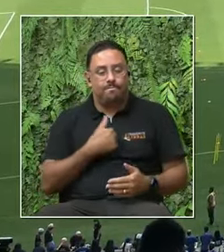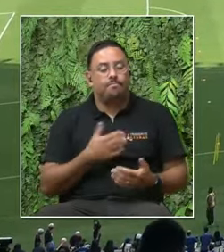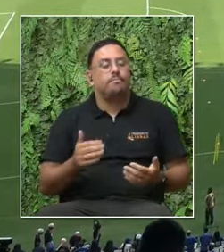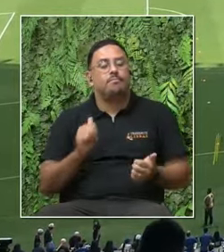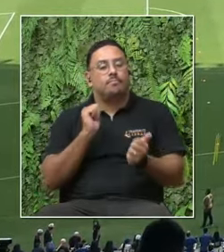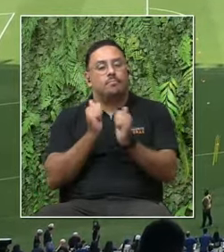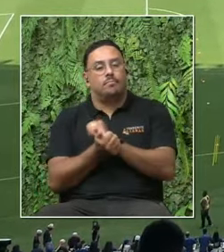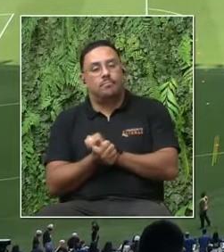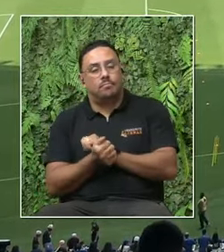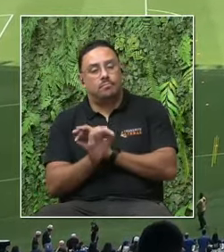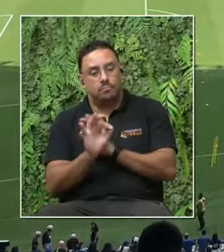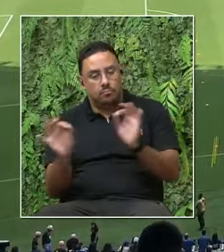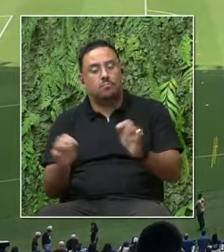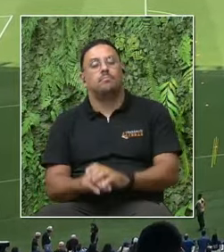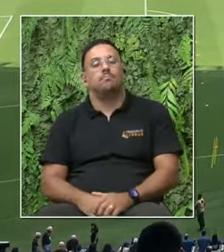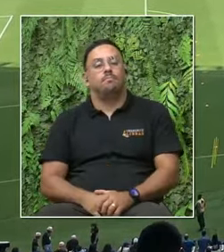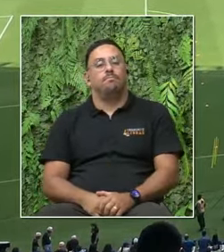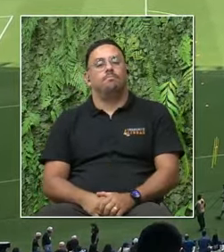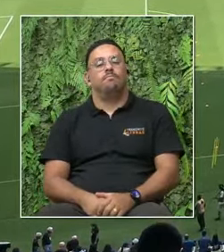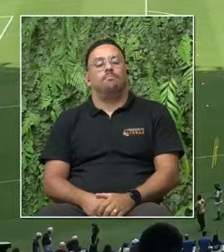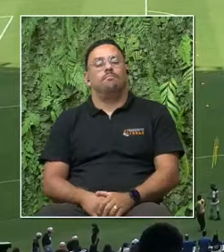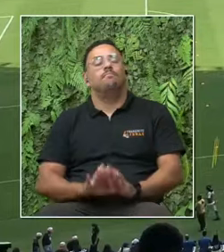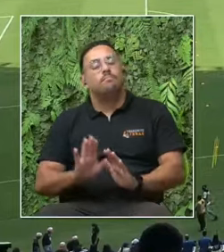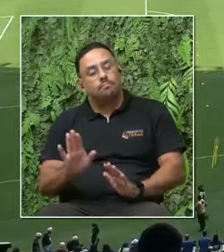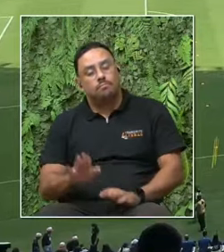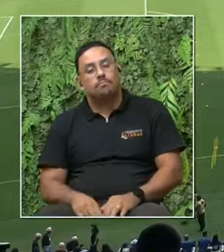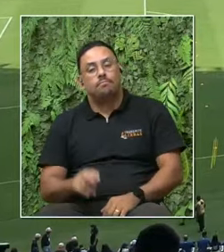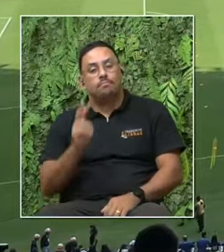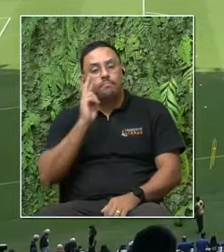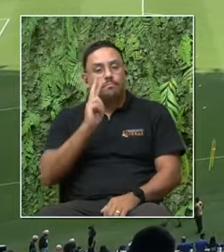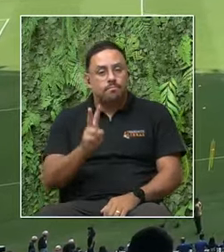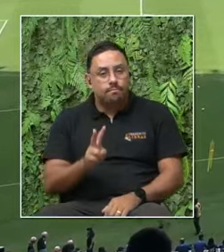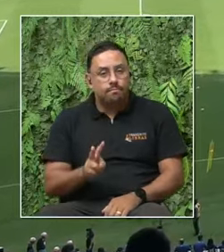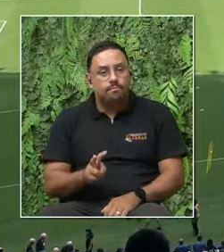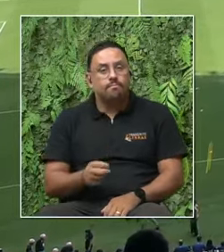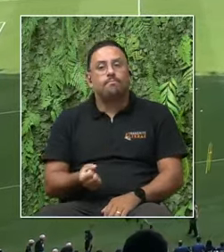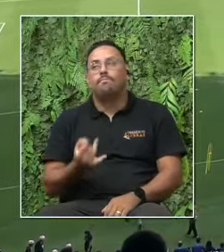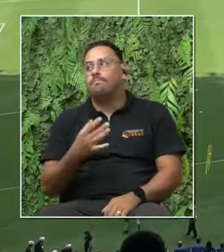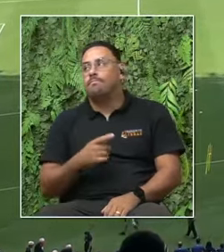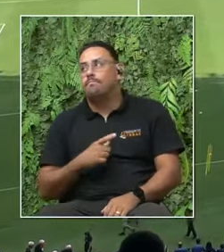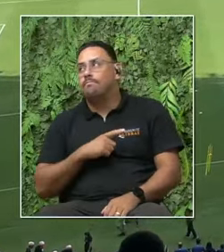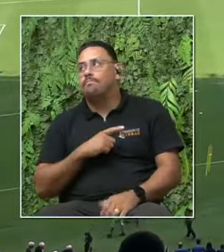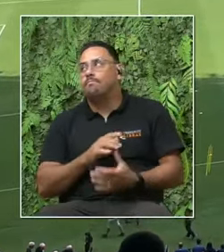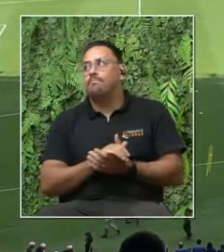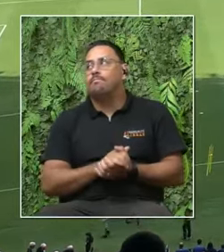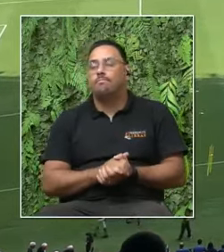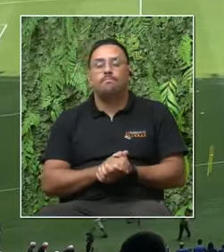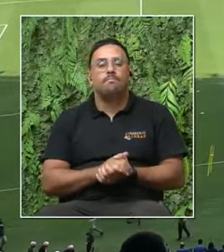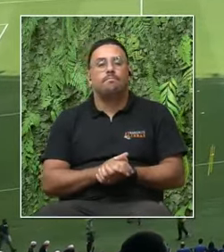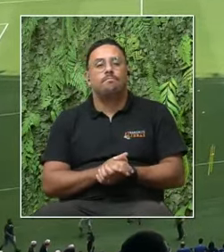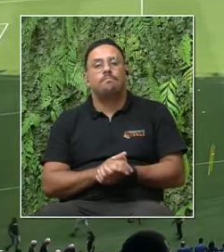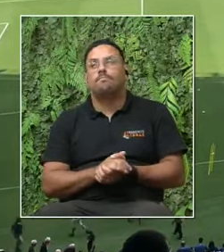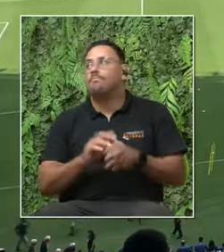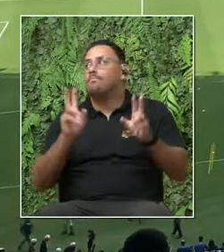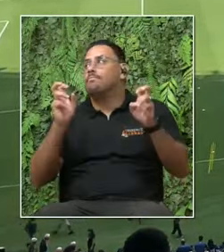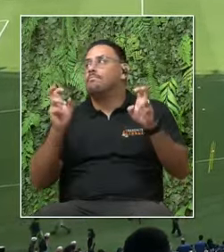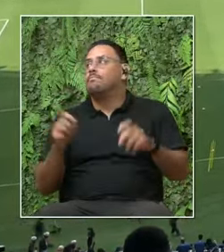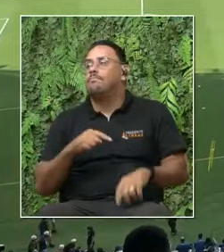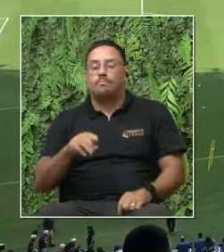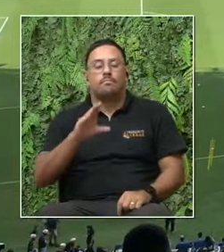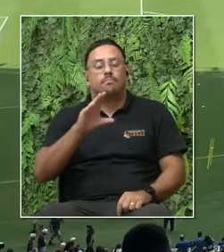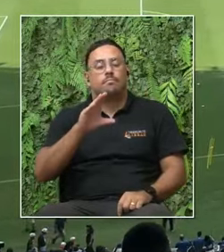inclusive de seleções aí né agora a gente viu o quando o e aqui é uma é um assunto para o